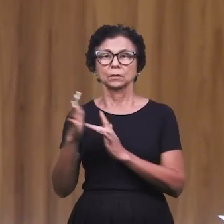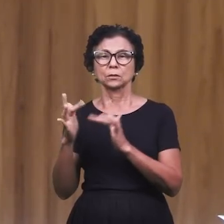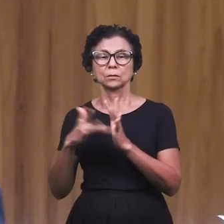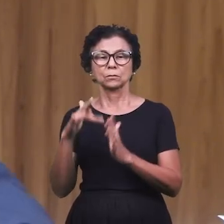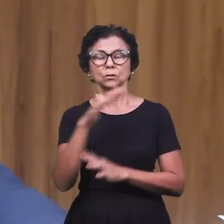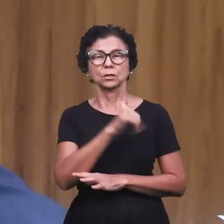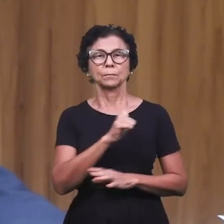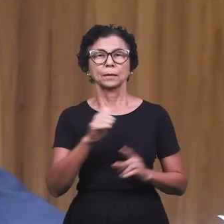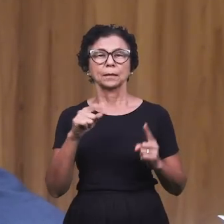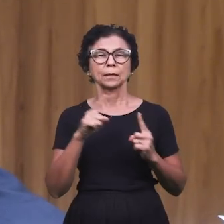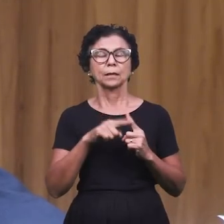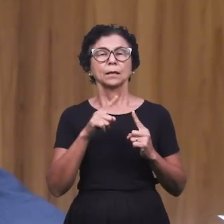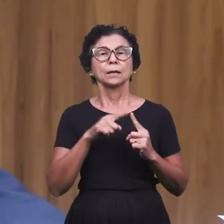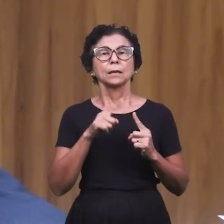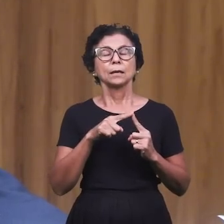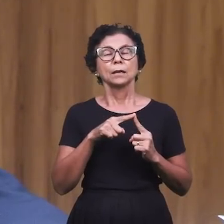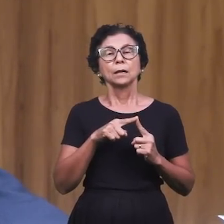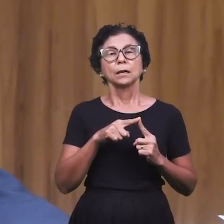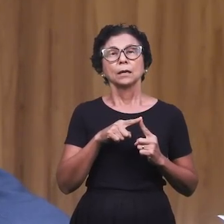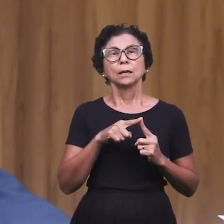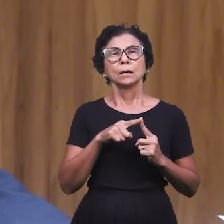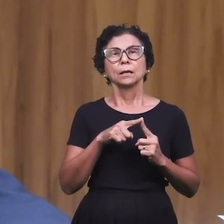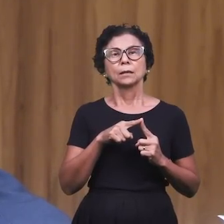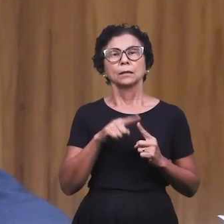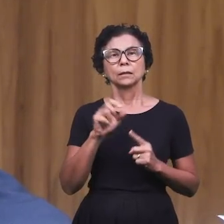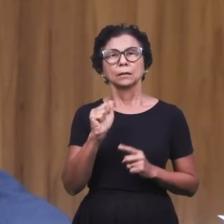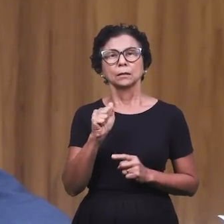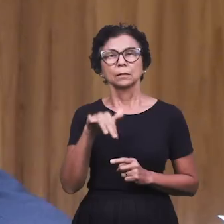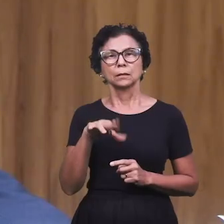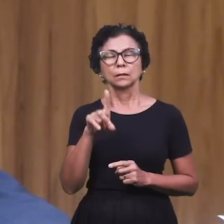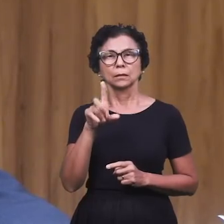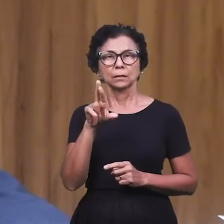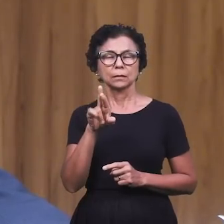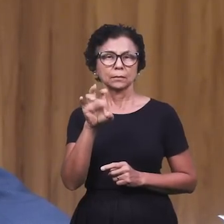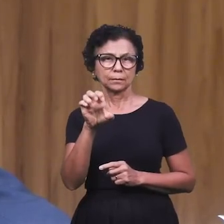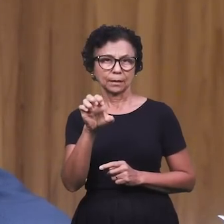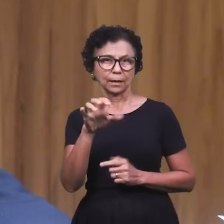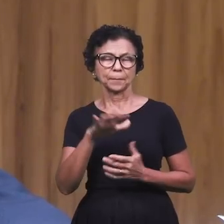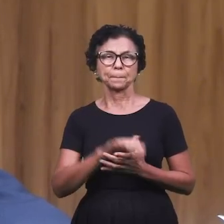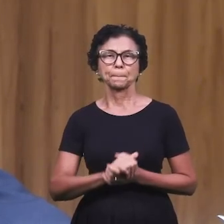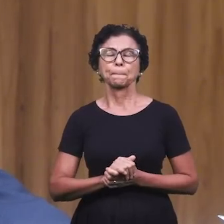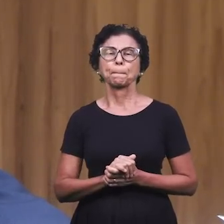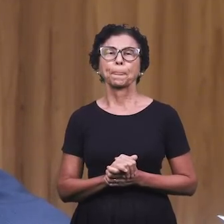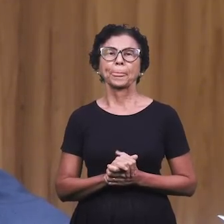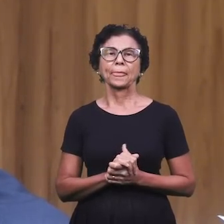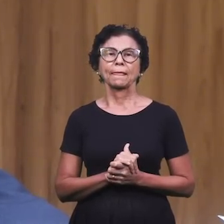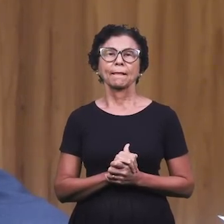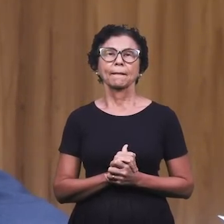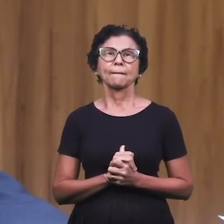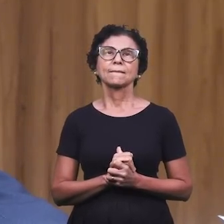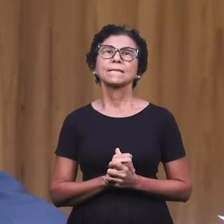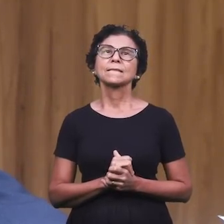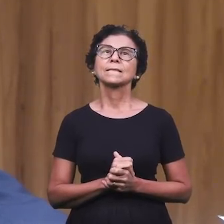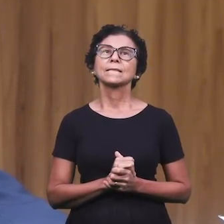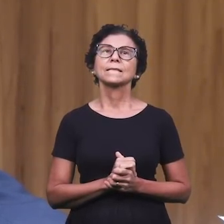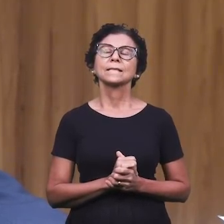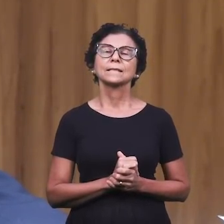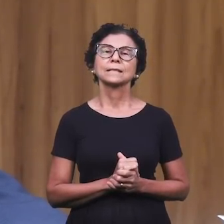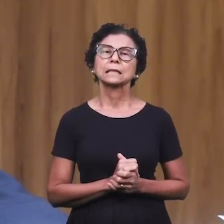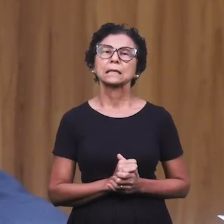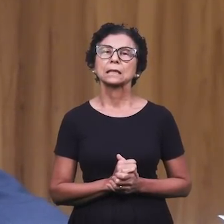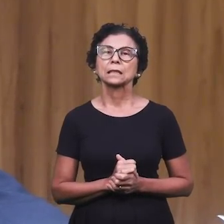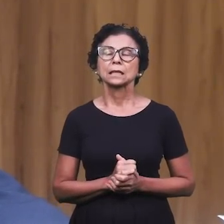André, agora capítulo, André é o seguinte, André... Capítulo. João capítulo 1, a partir do verso 40. Agora lembra só, André, Pedro